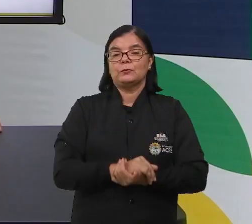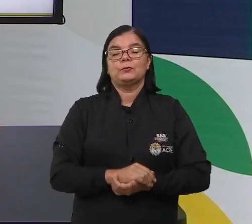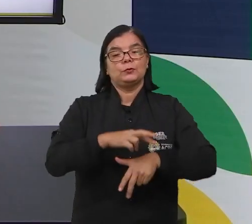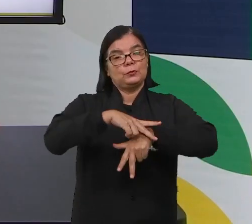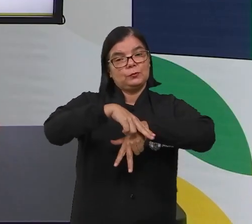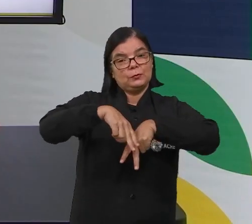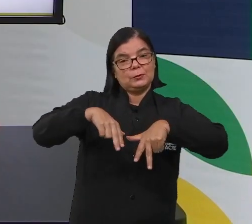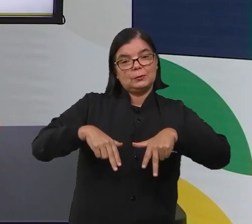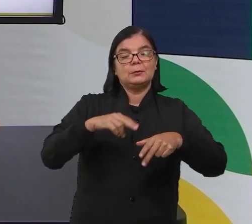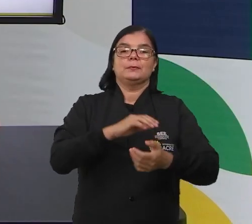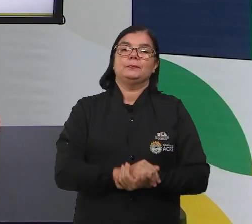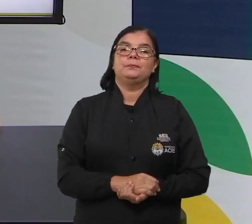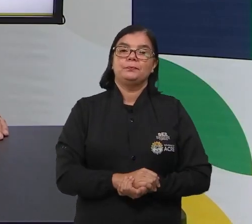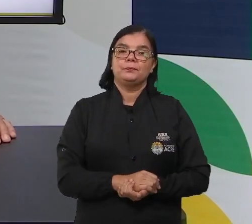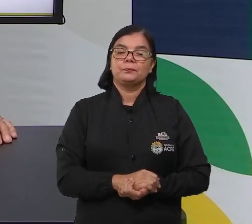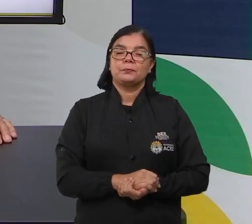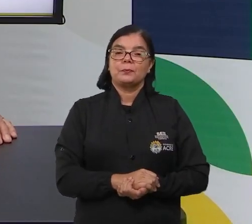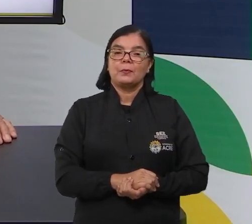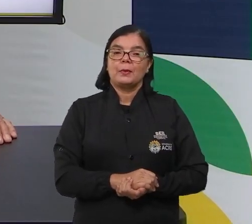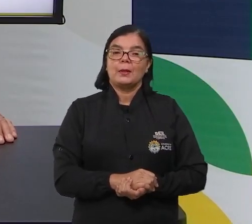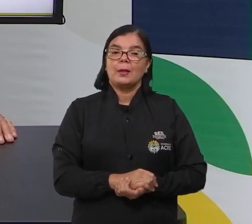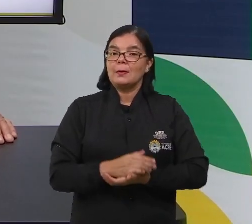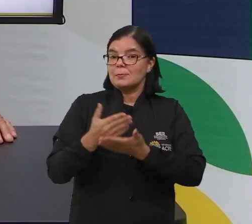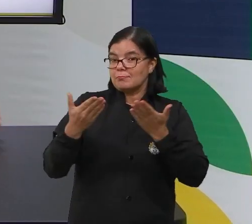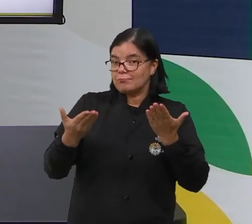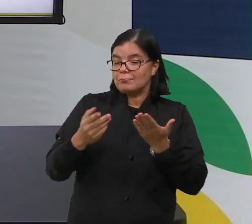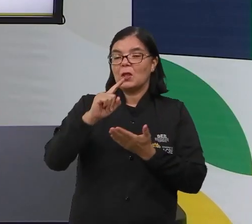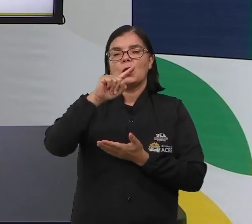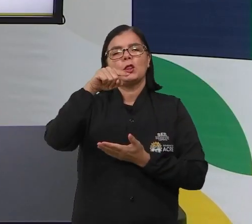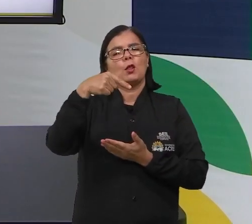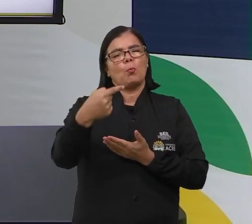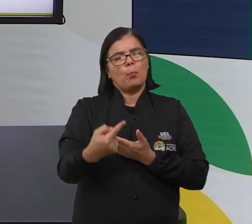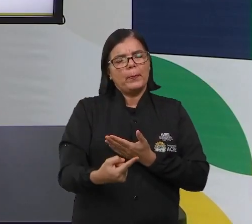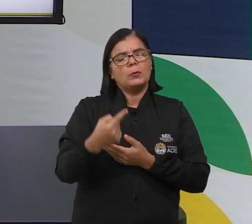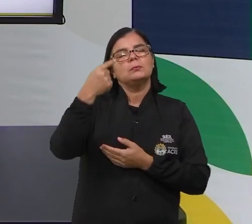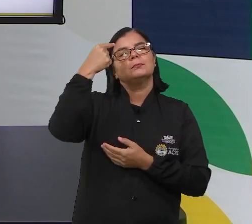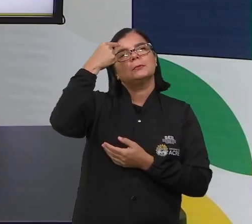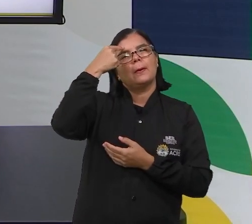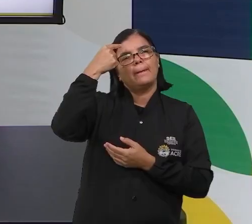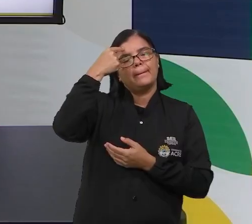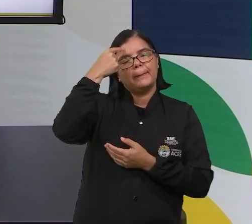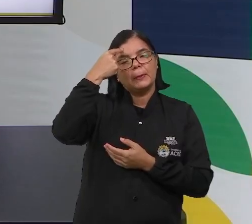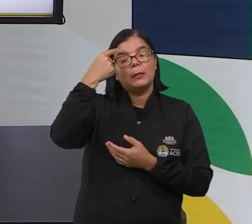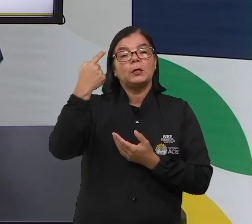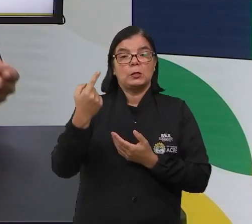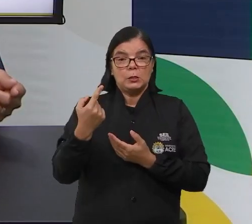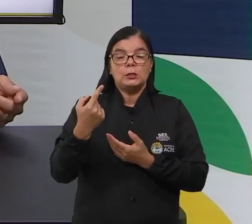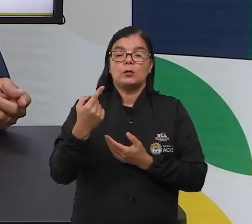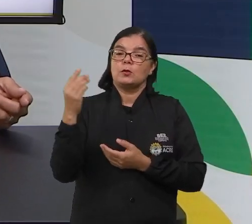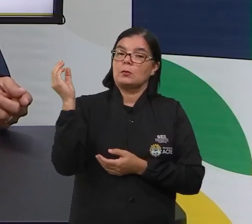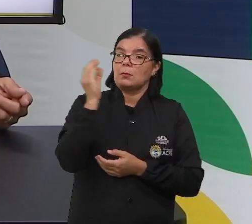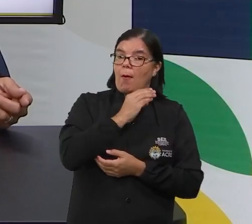gênero. Então, agora, depois de toda essa reflexão tanto quanto